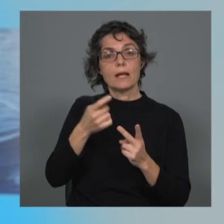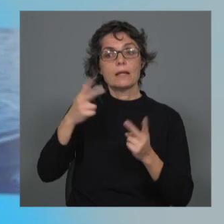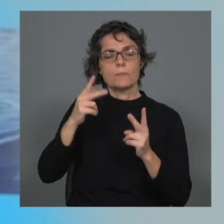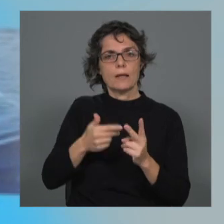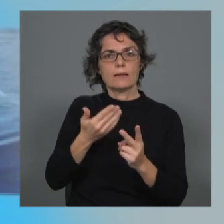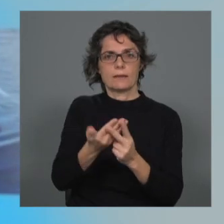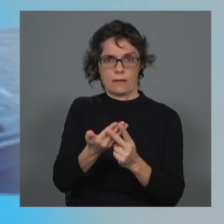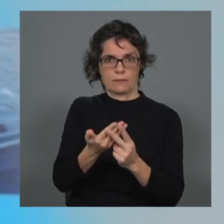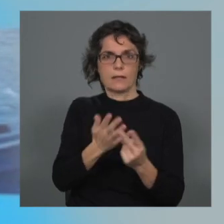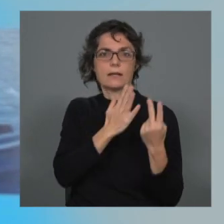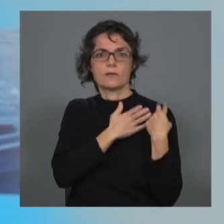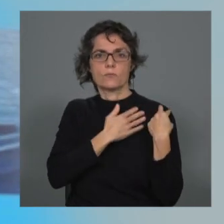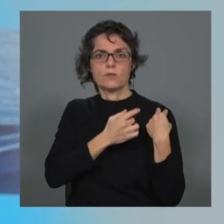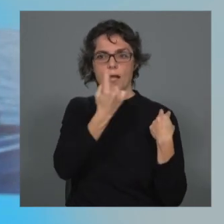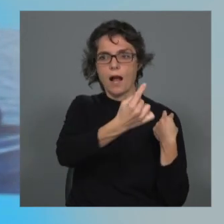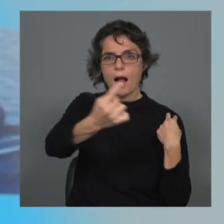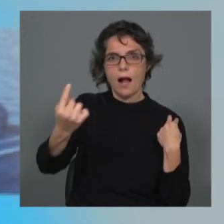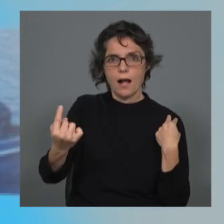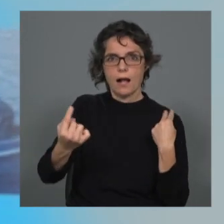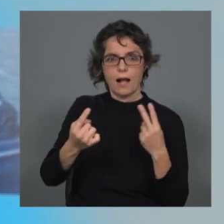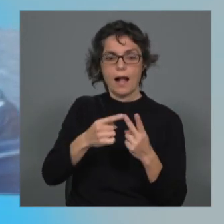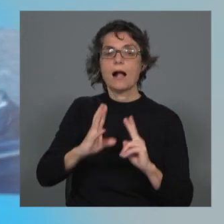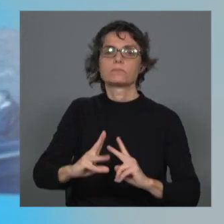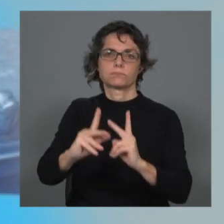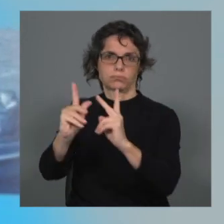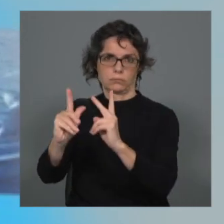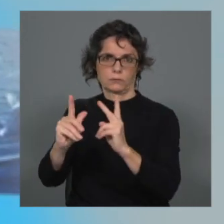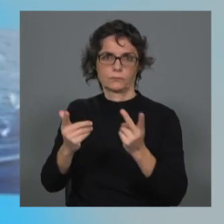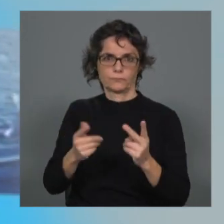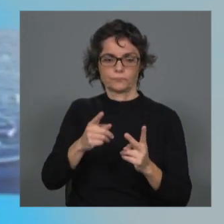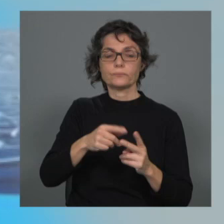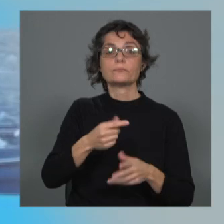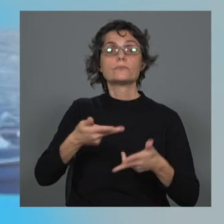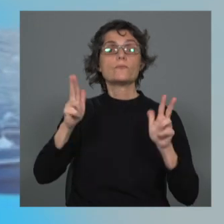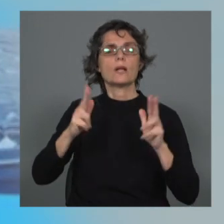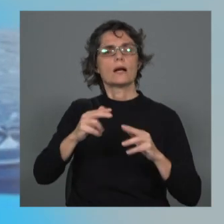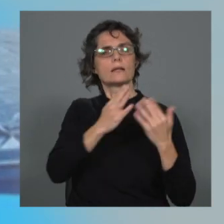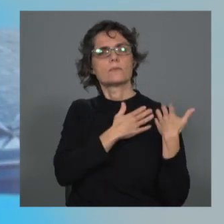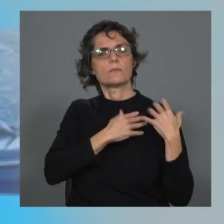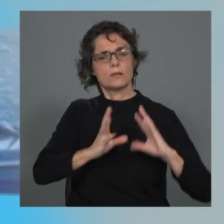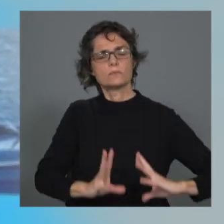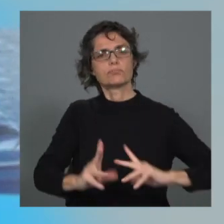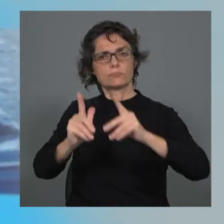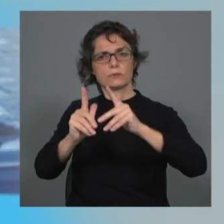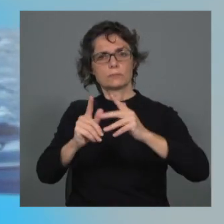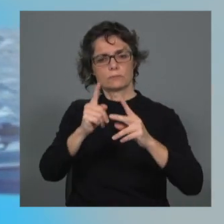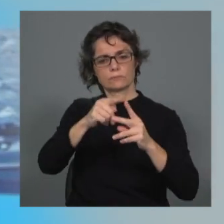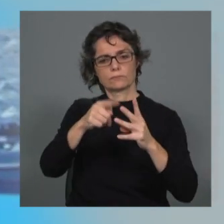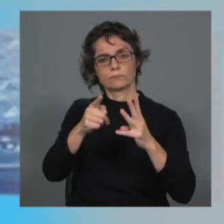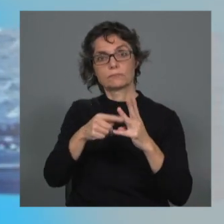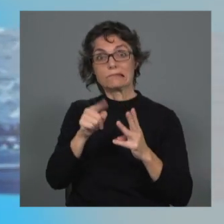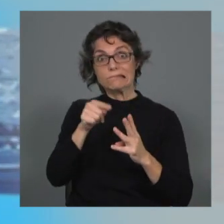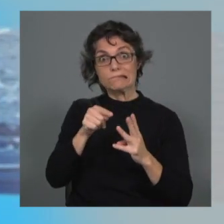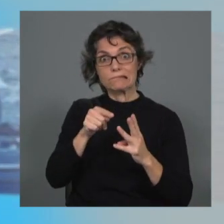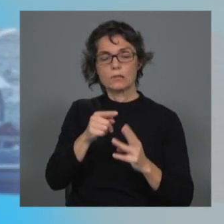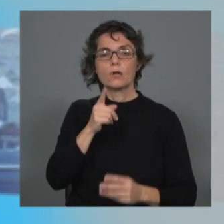de responsabilidade e de desenvolvimento. Liberdade, responsabilidade, desenvolvimento. De novo,